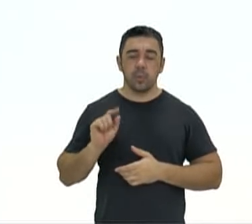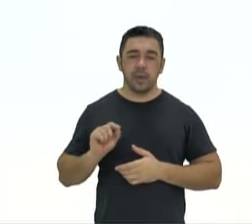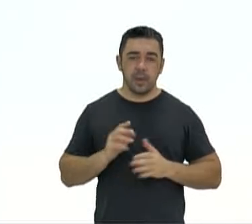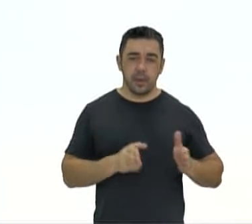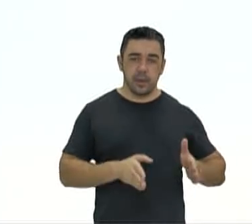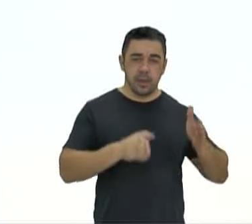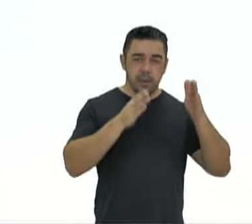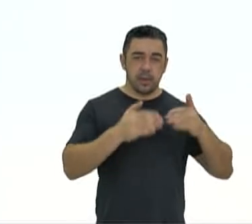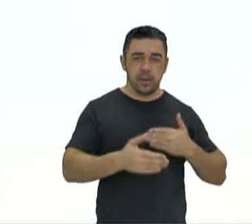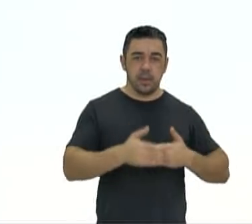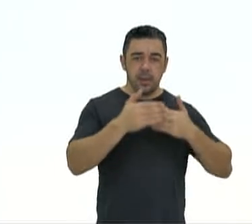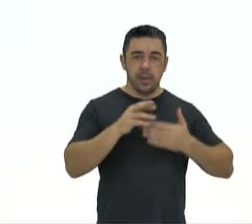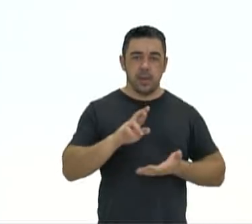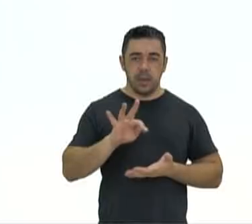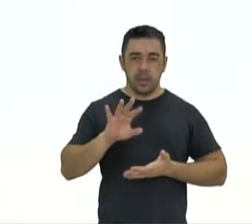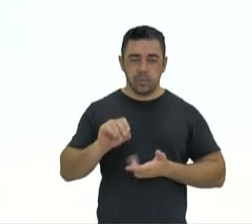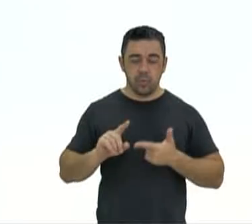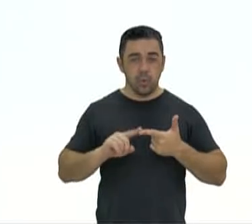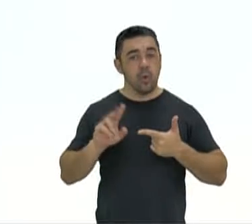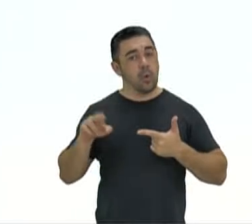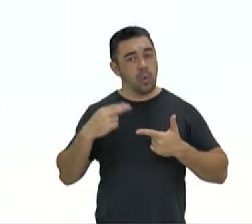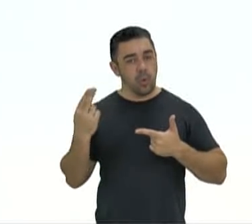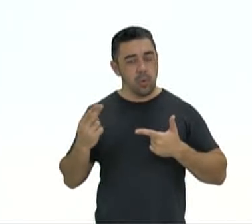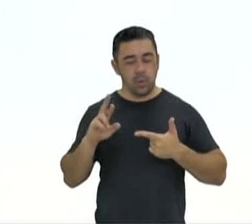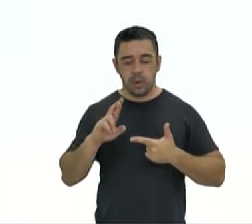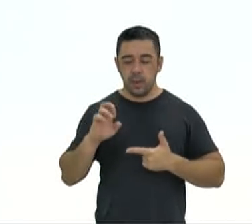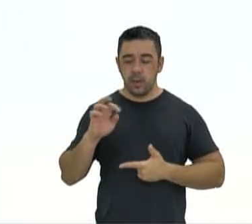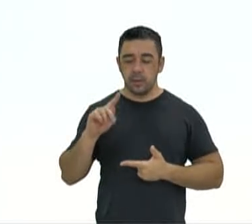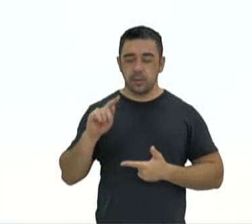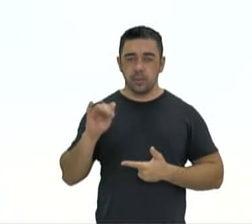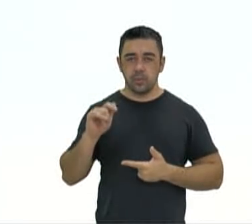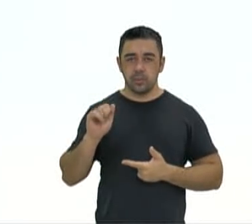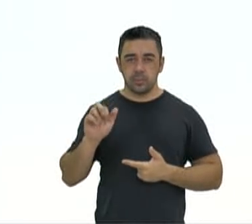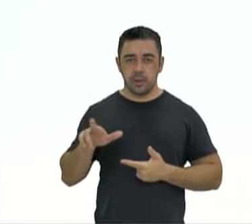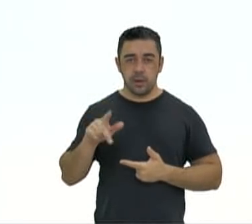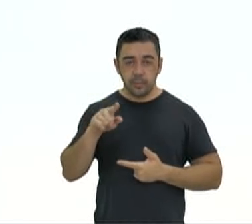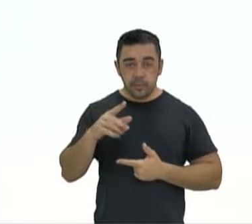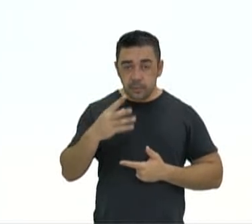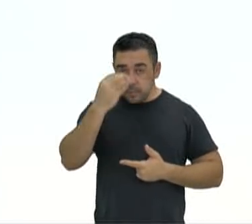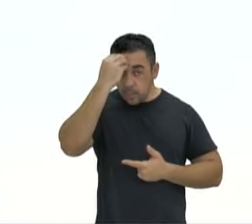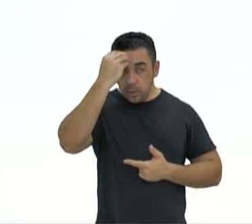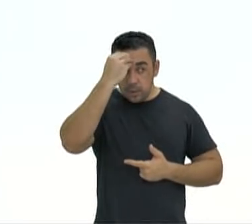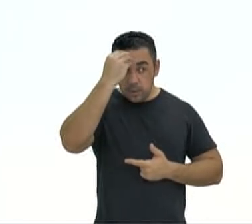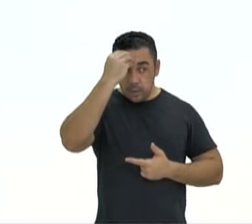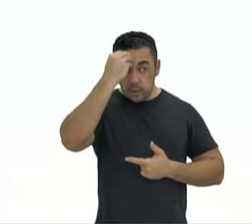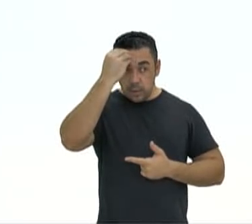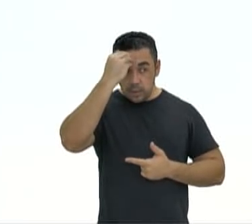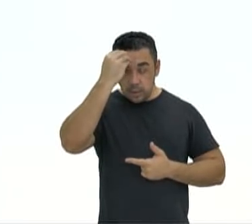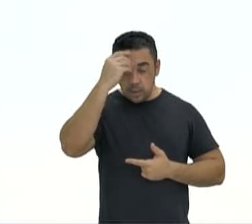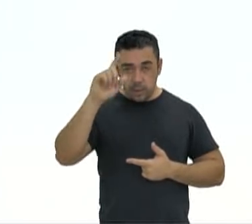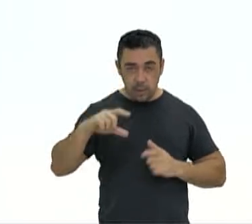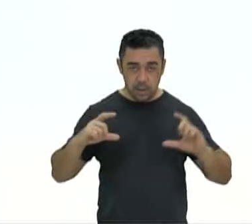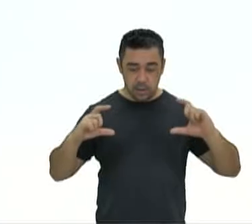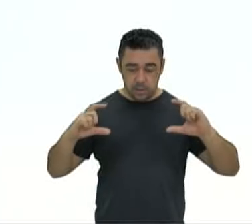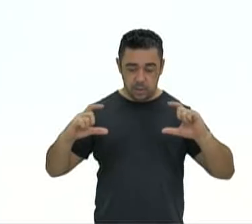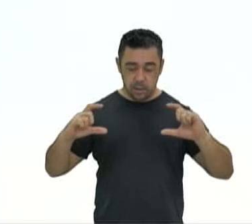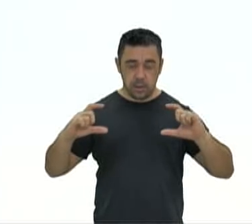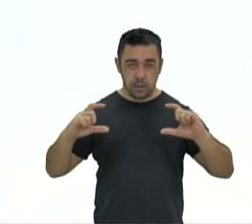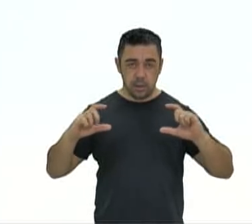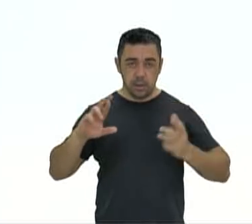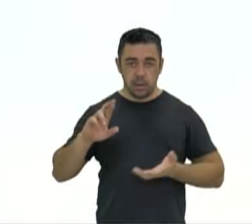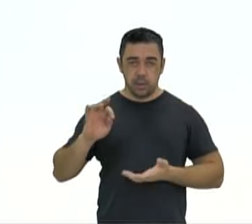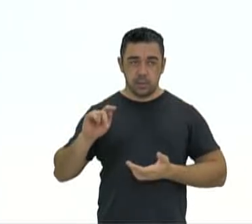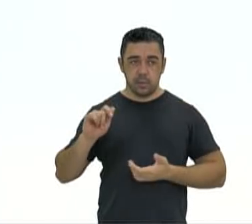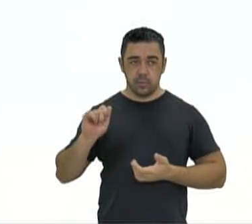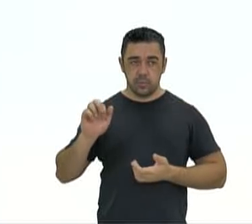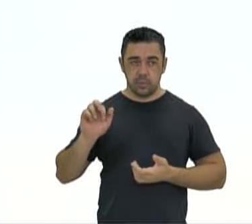ou chamado de bloco retangular. E a professora vai pedir para vocês guardarem isso. Ó, isso aqui é um bloco retangular, certo?